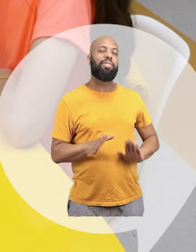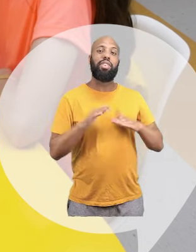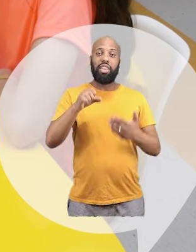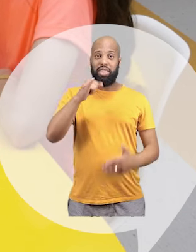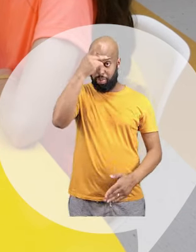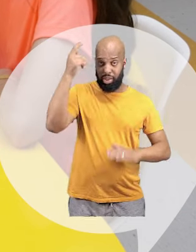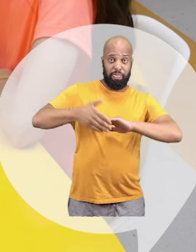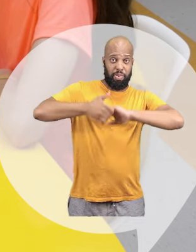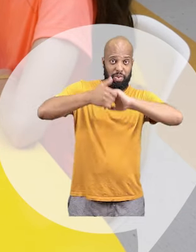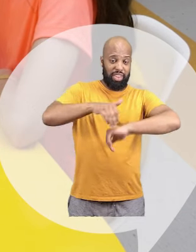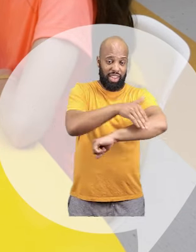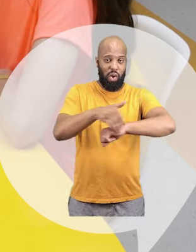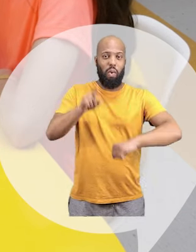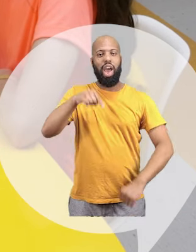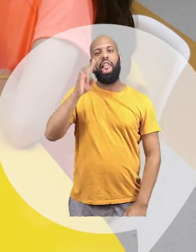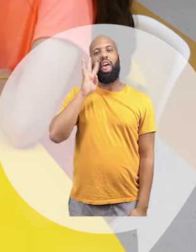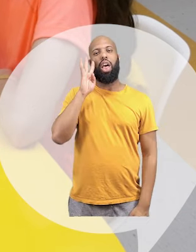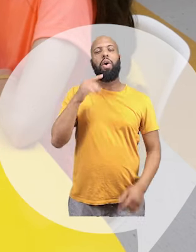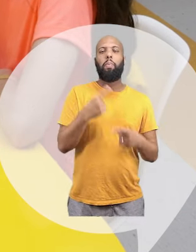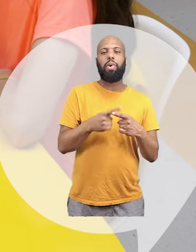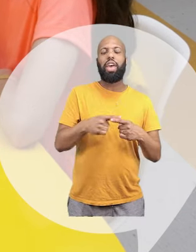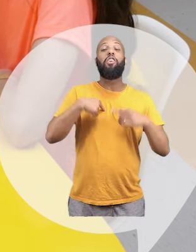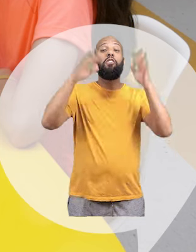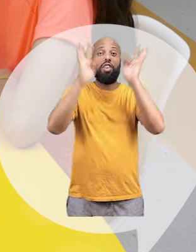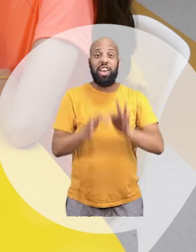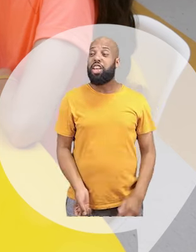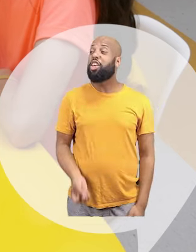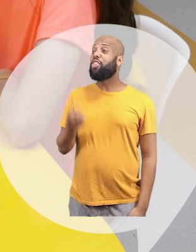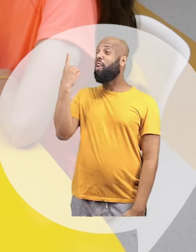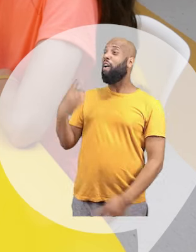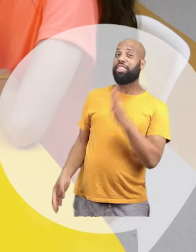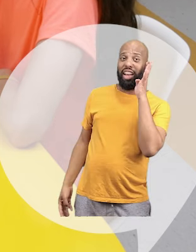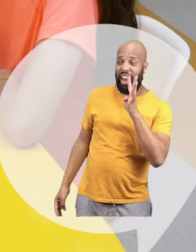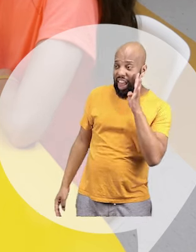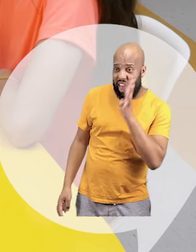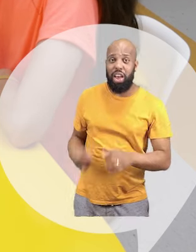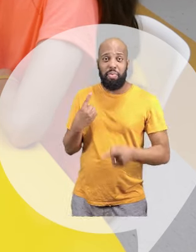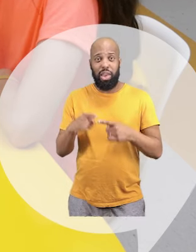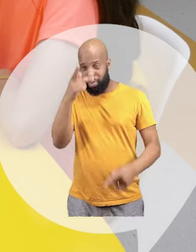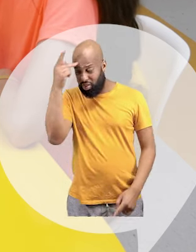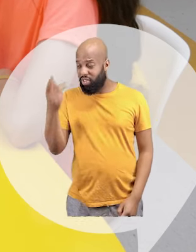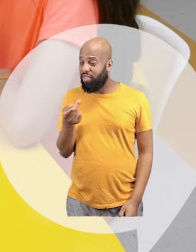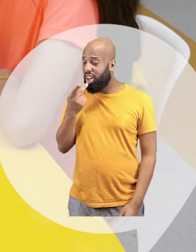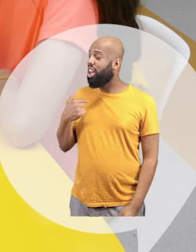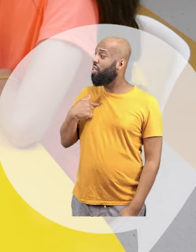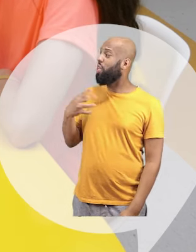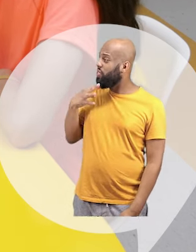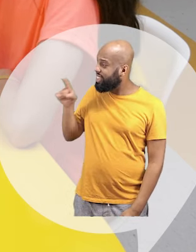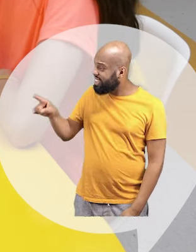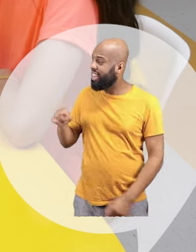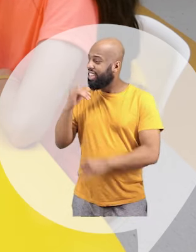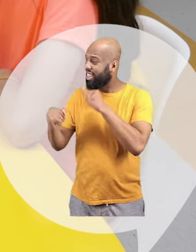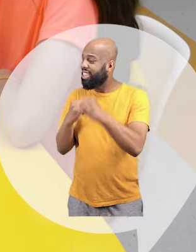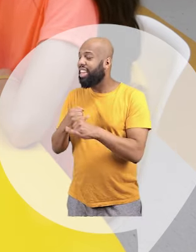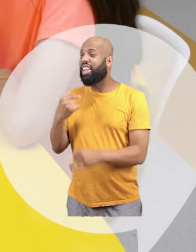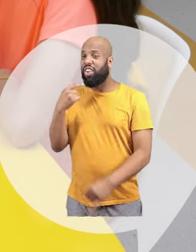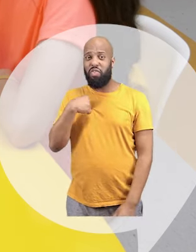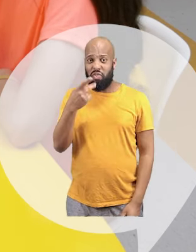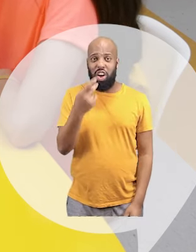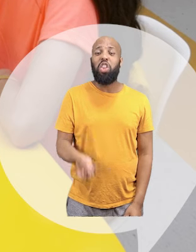quando alguém vem me cumprimentar na rua e isso é muito legal e eu fico muito feliz de falar assim nossa eu conheço você na internet